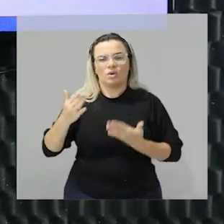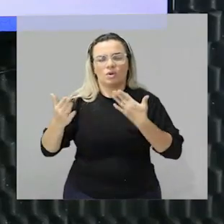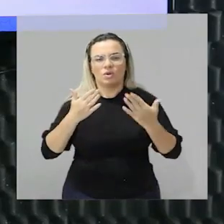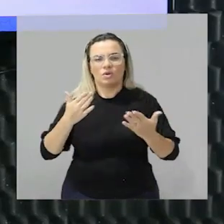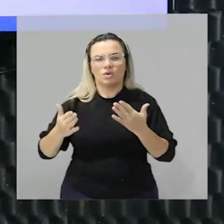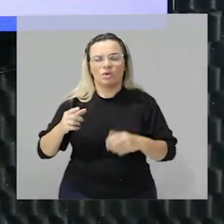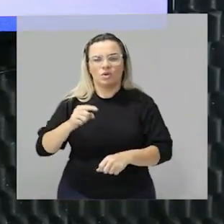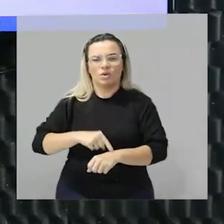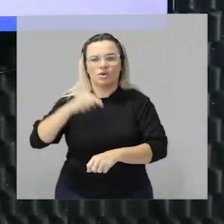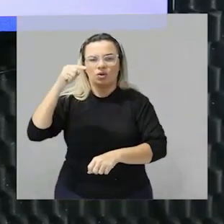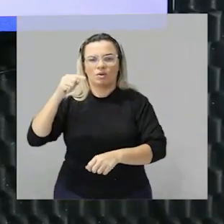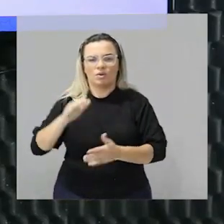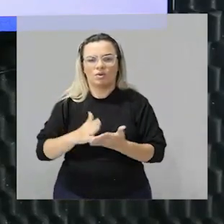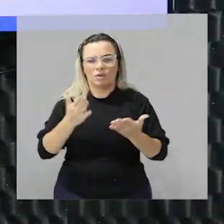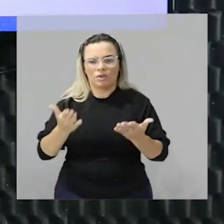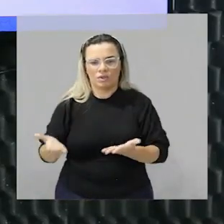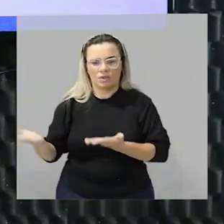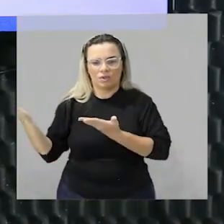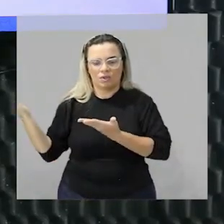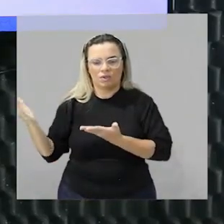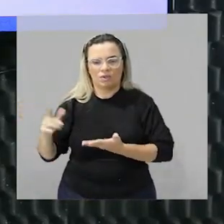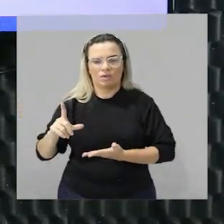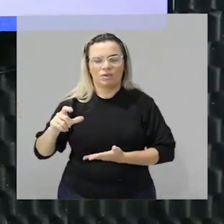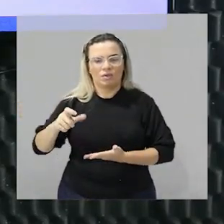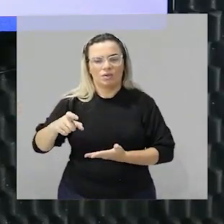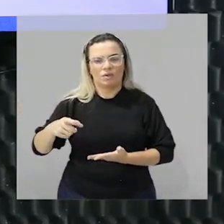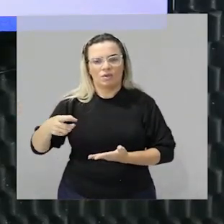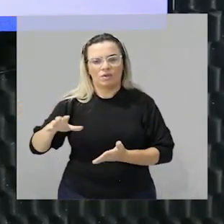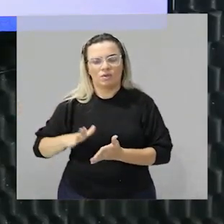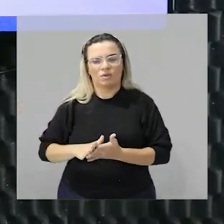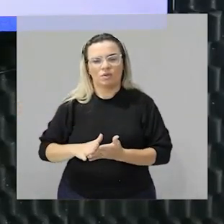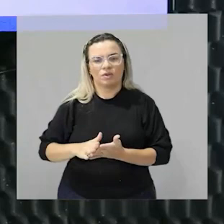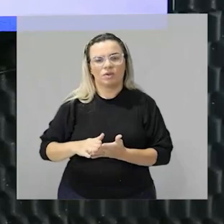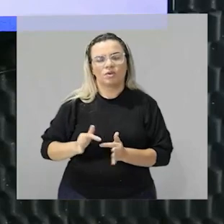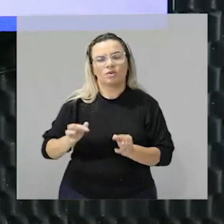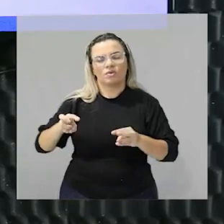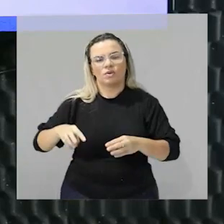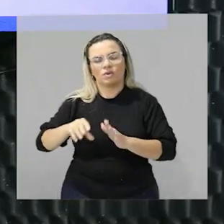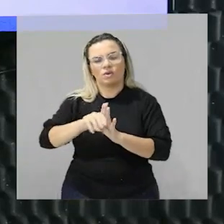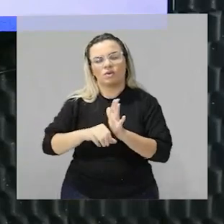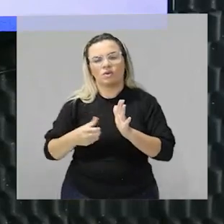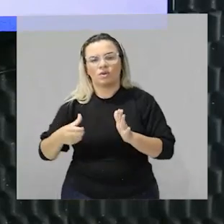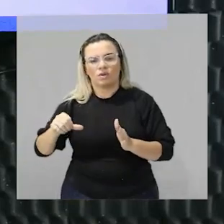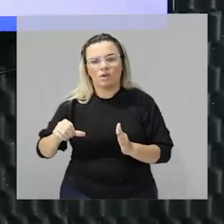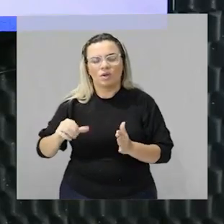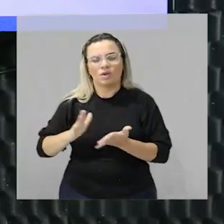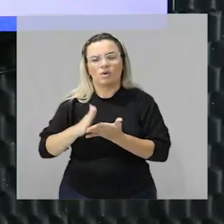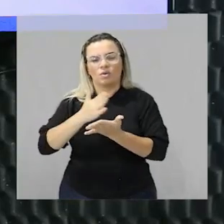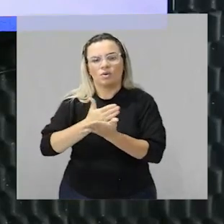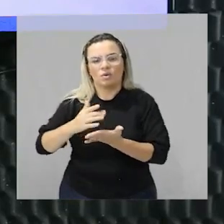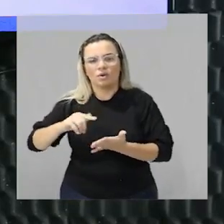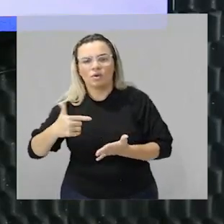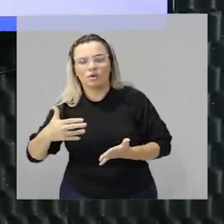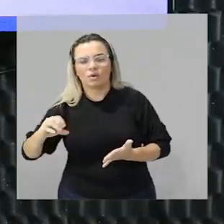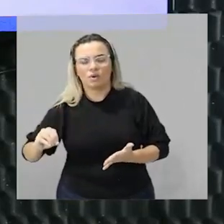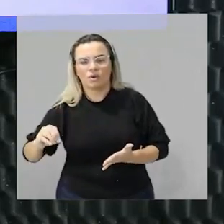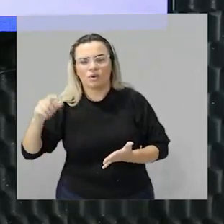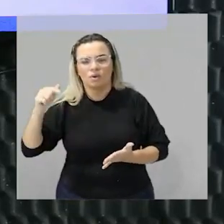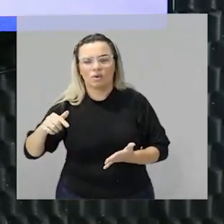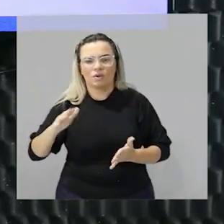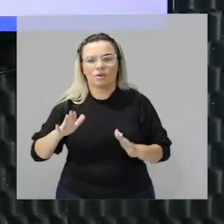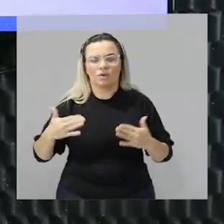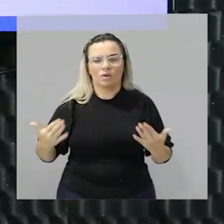aqui o momento da borracha, no começo do século, final do século XIX, começo do século XX, então observe que, na verdade, esses